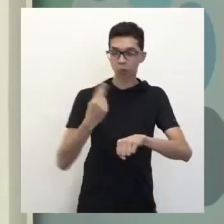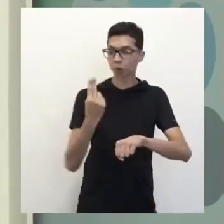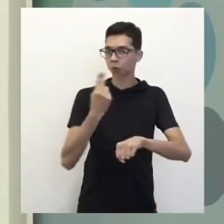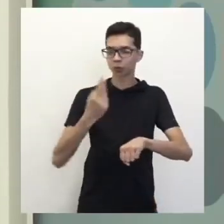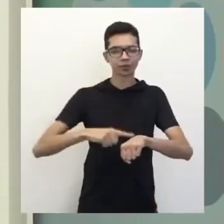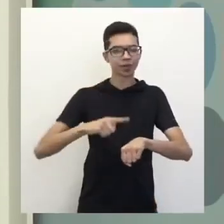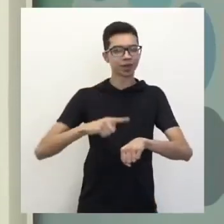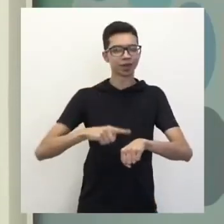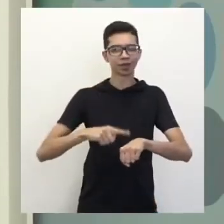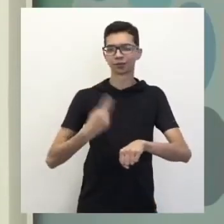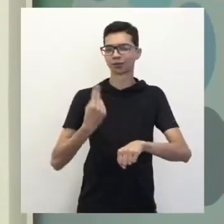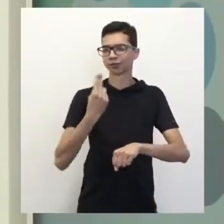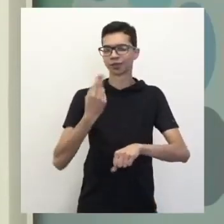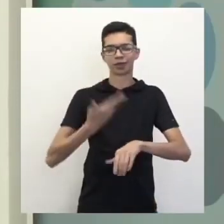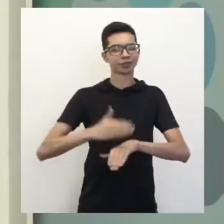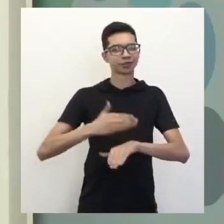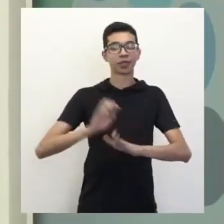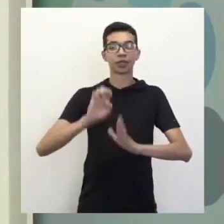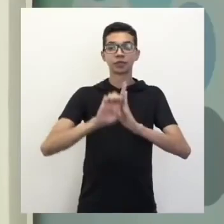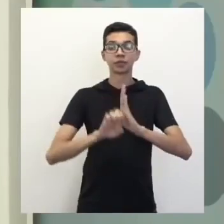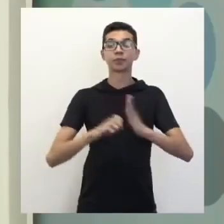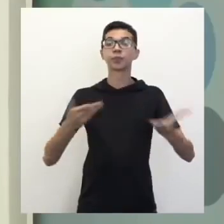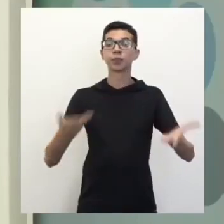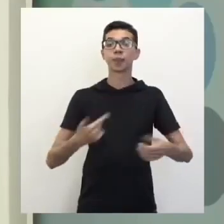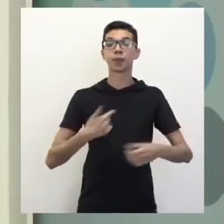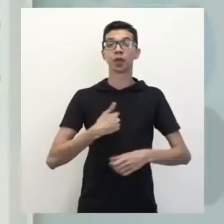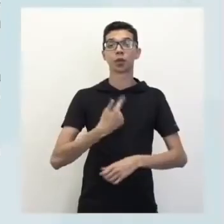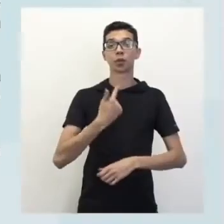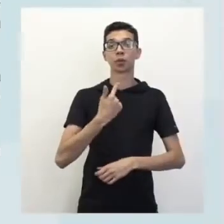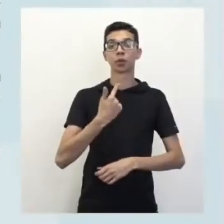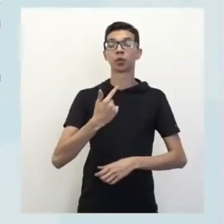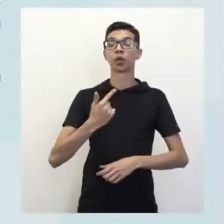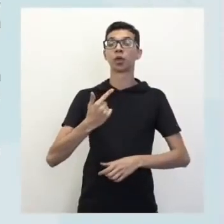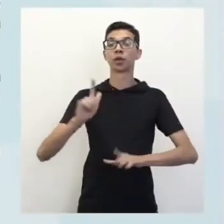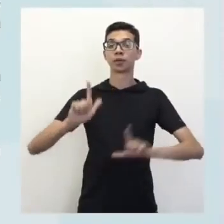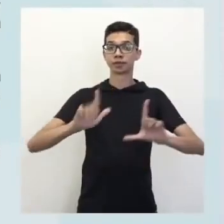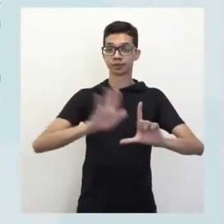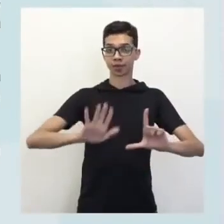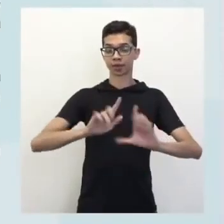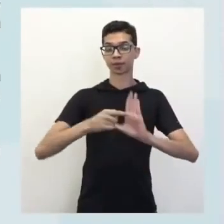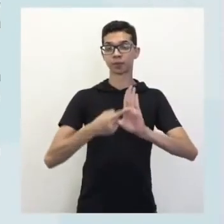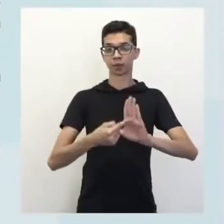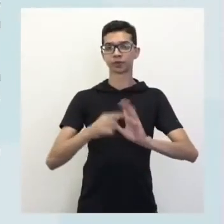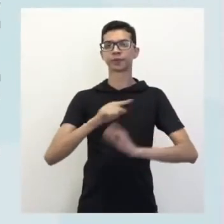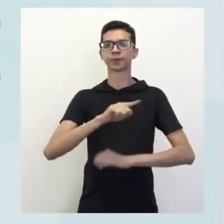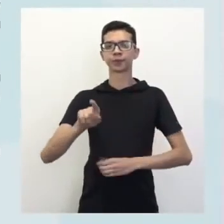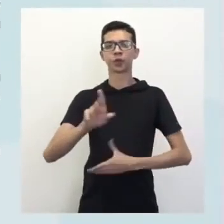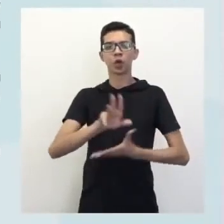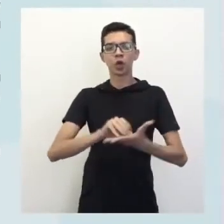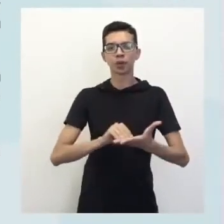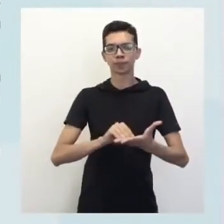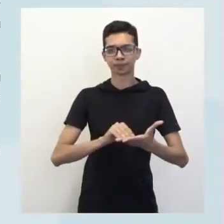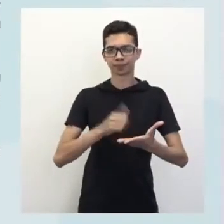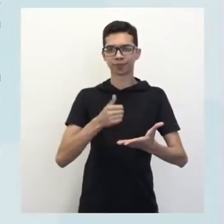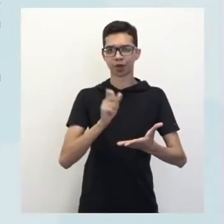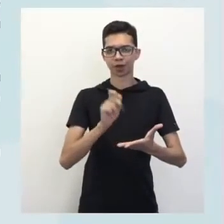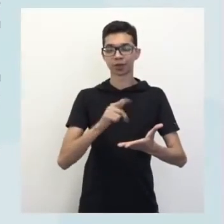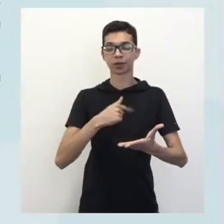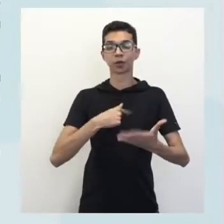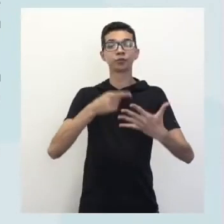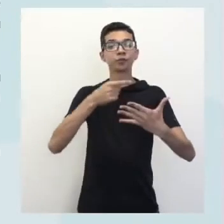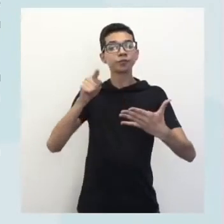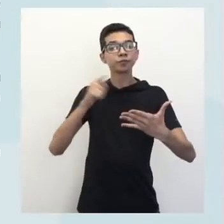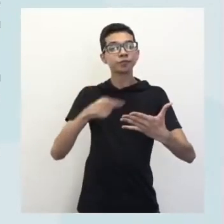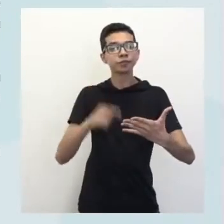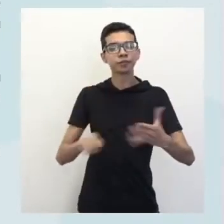fazer esse exercício. Então eu vou fazer o seguinte, eu vou deixar aparecer aí na tela para vocês tirarem um print, tá? Não vou colocar correção, a gente tem